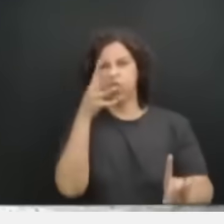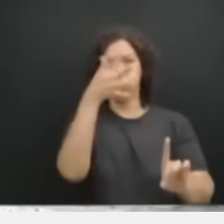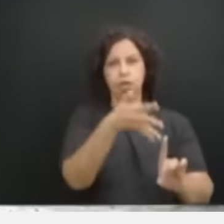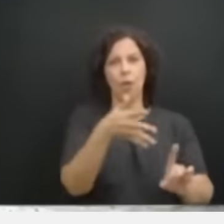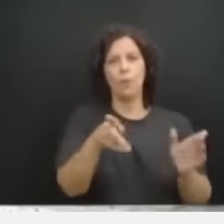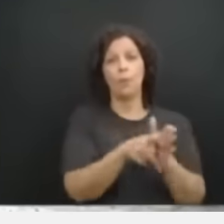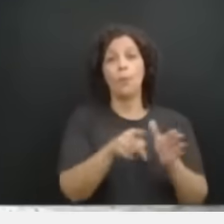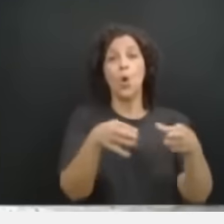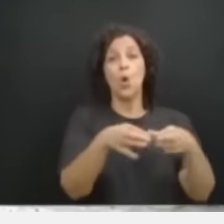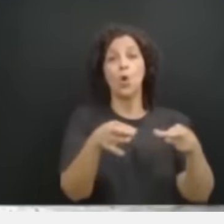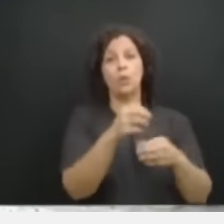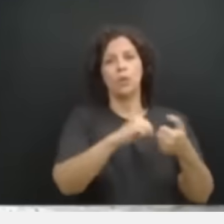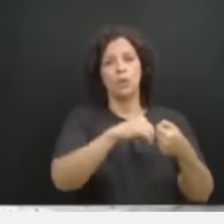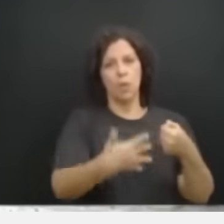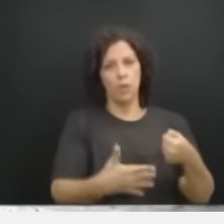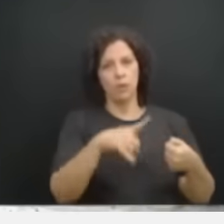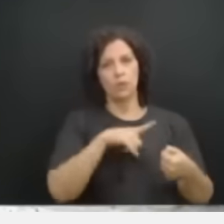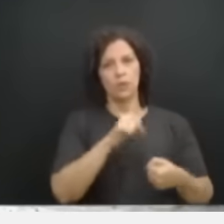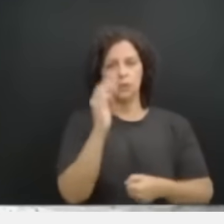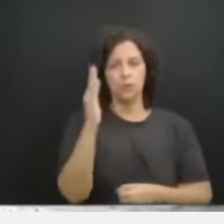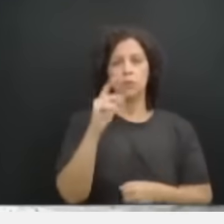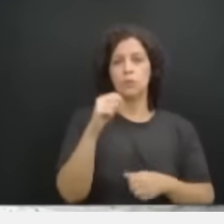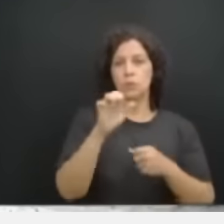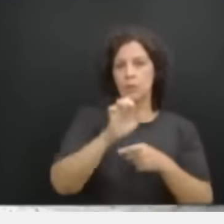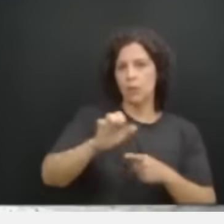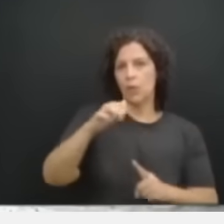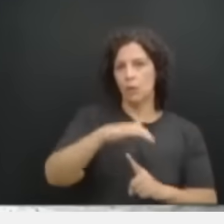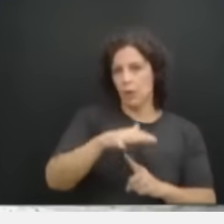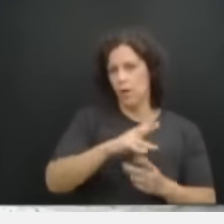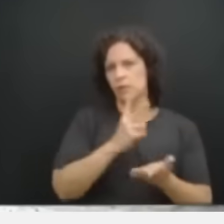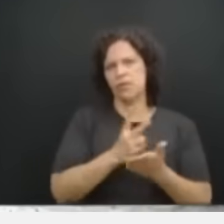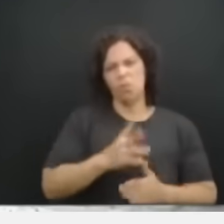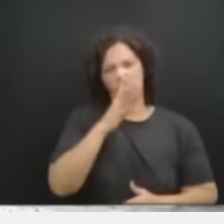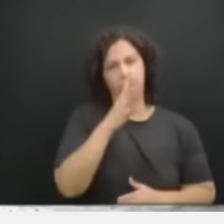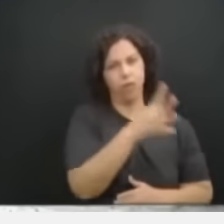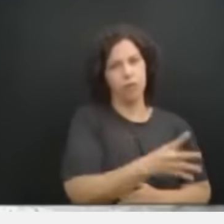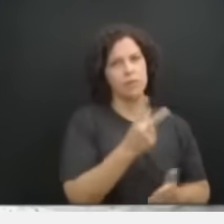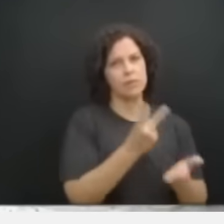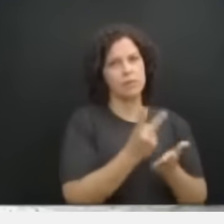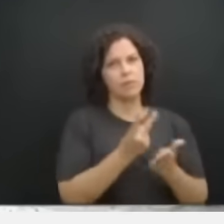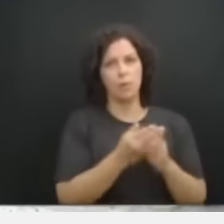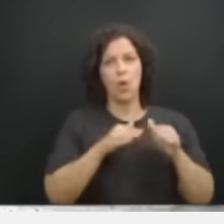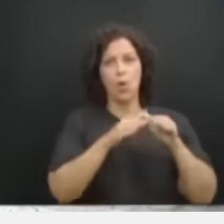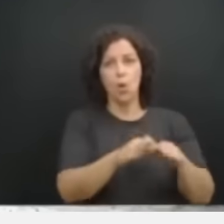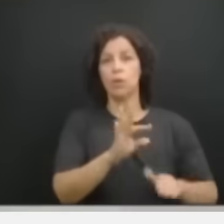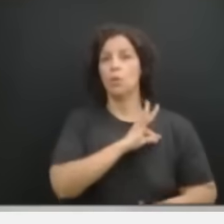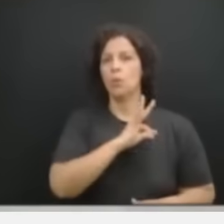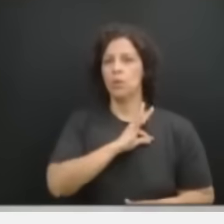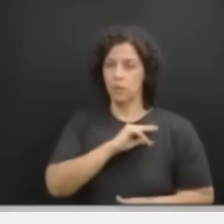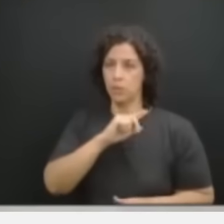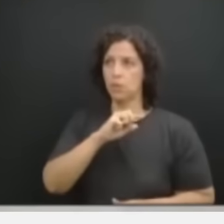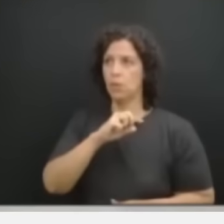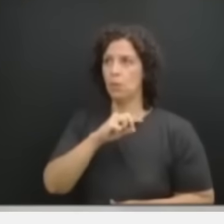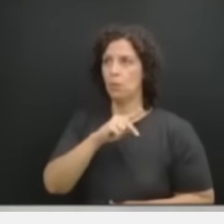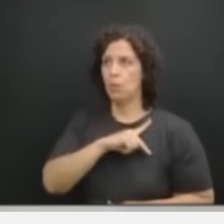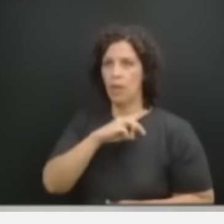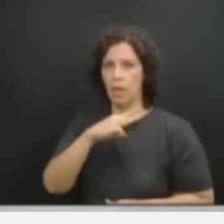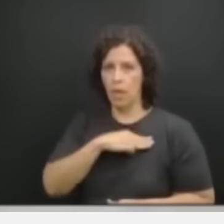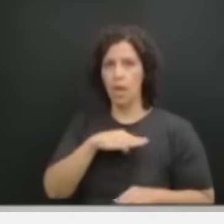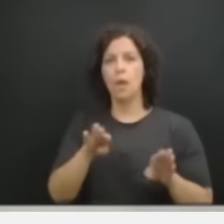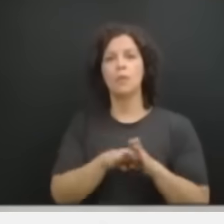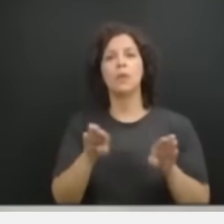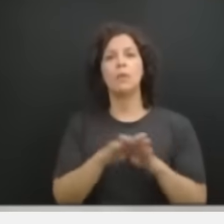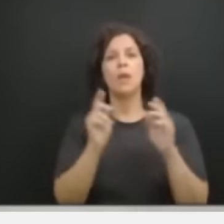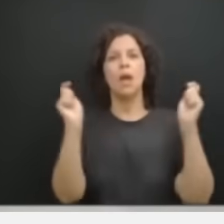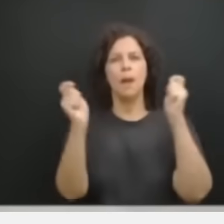instituições democráticas do nosso Estado do Paraná sempre ataca a polícia militar atacou o